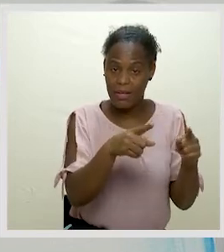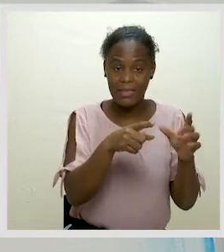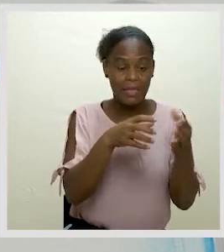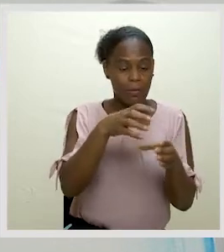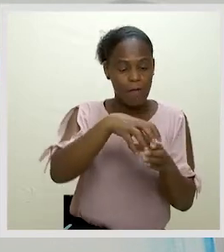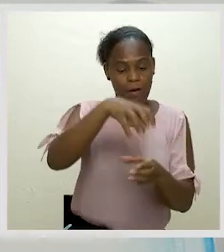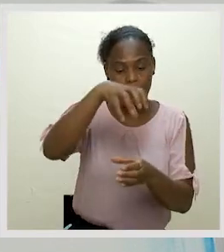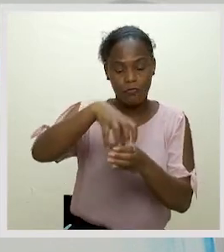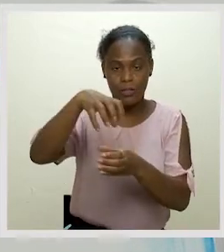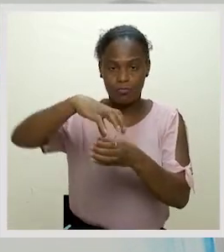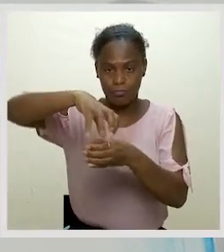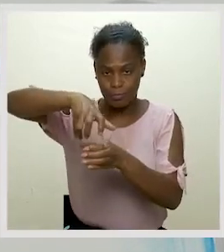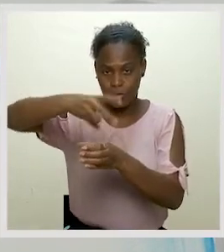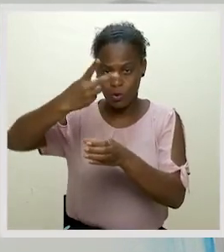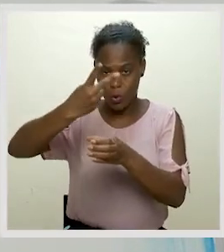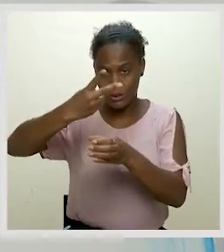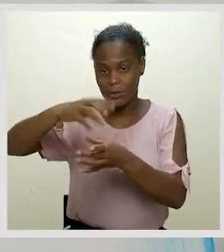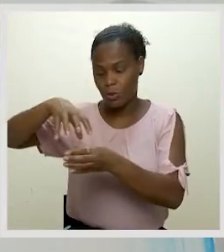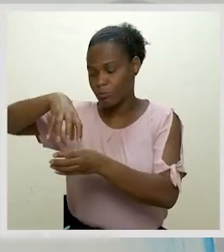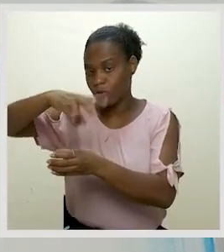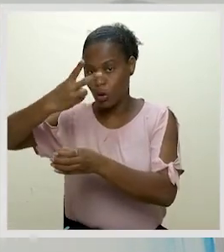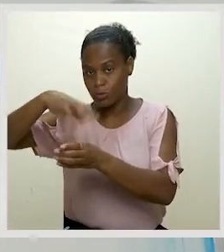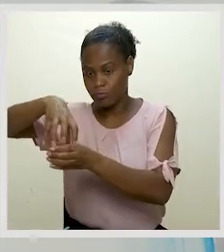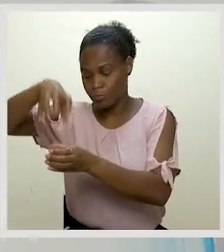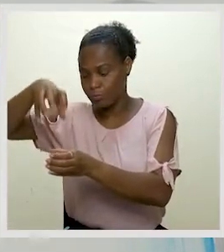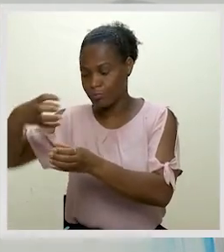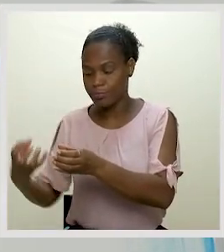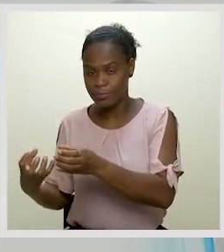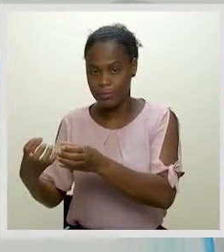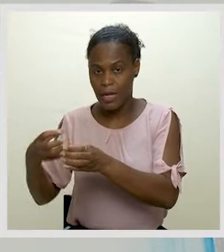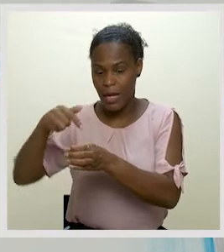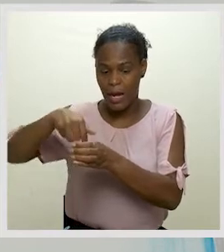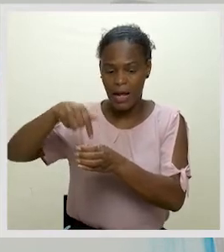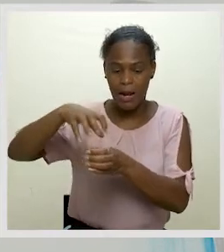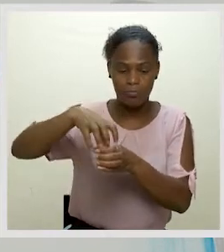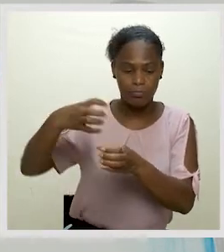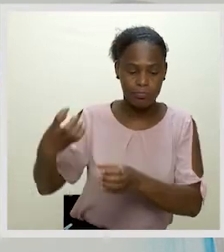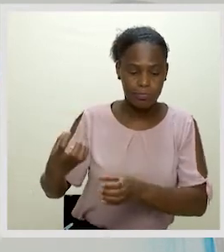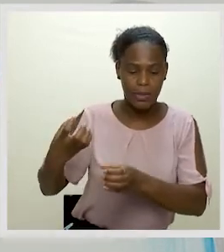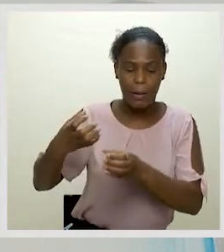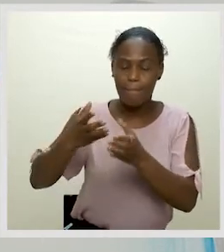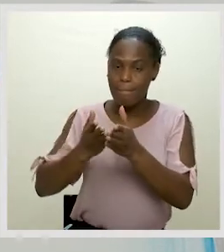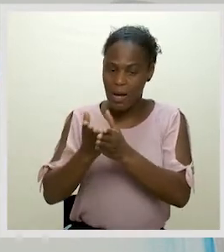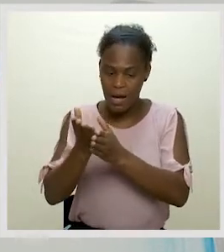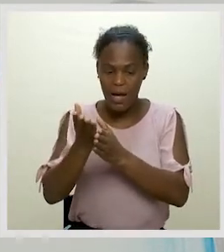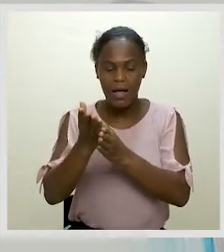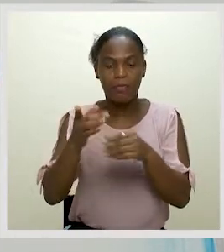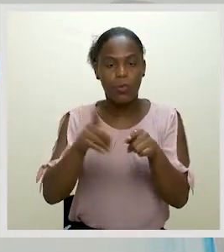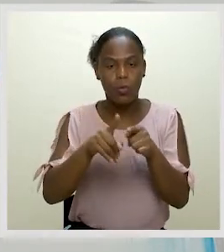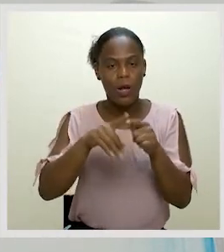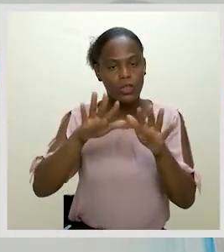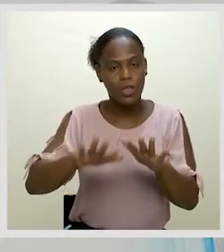frascos tapados e os outros 2 frascos abertos. Os frascos tapados